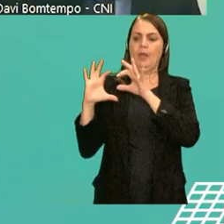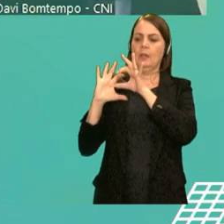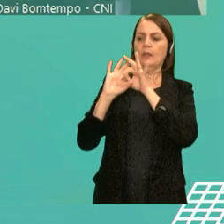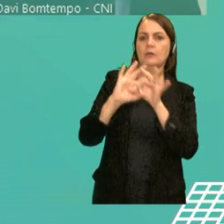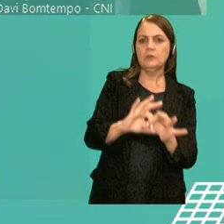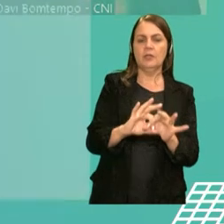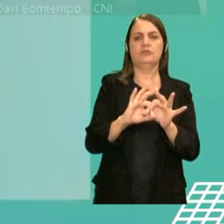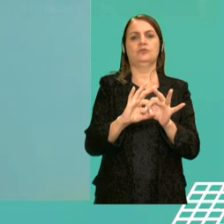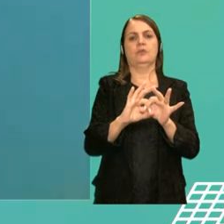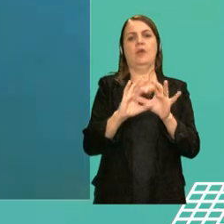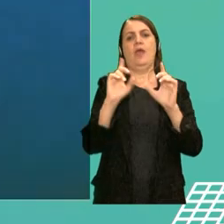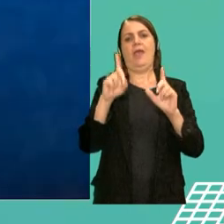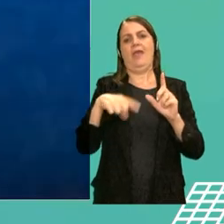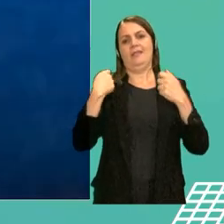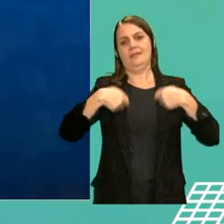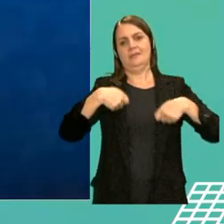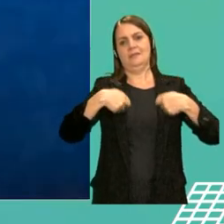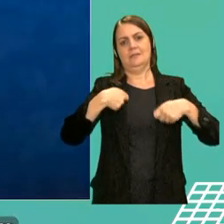essa agenda.